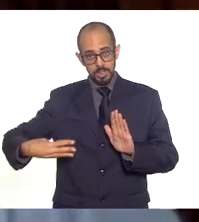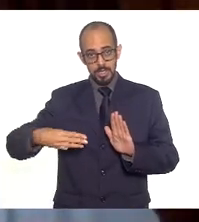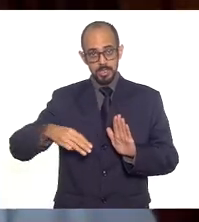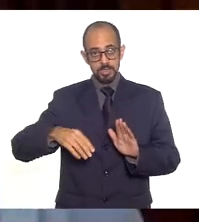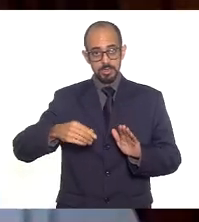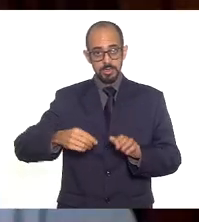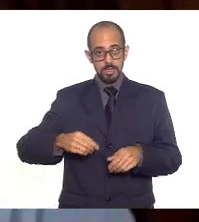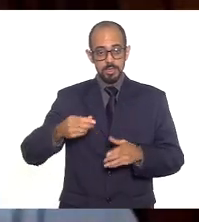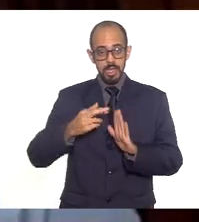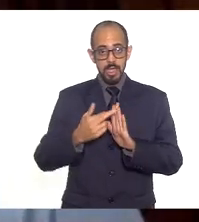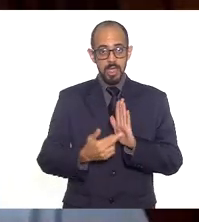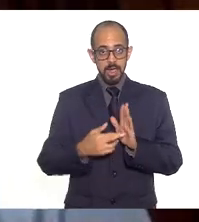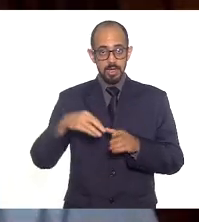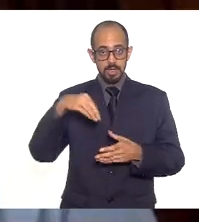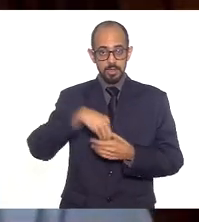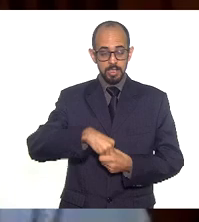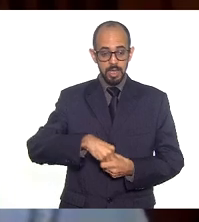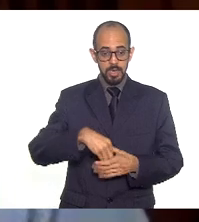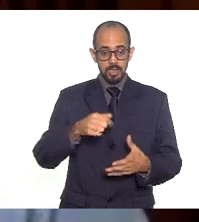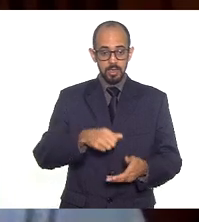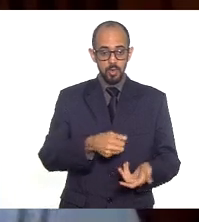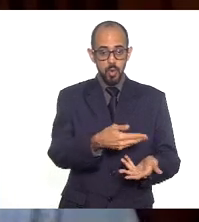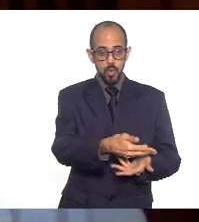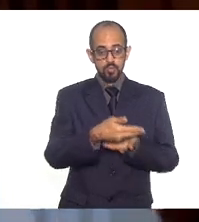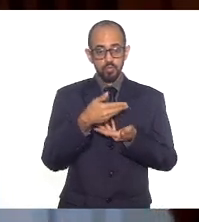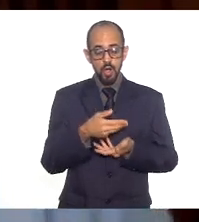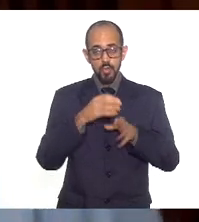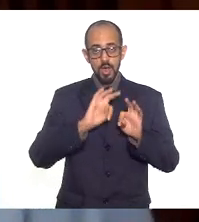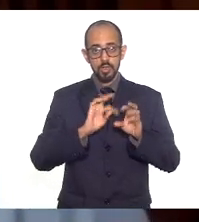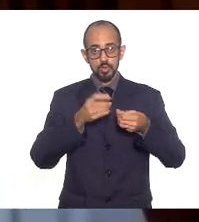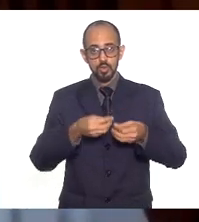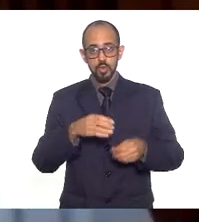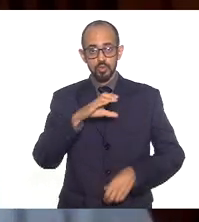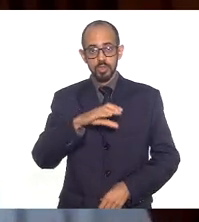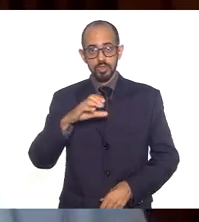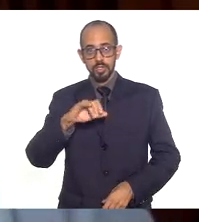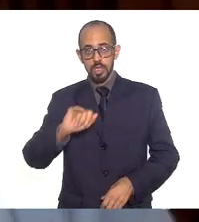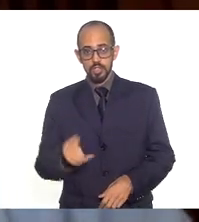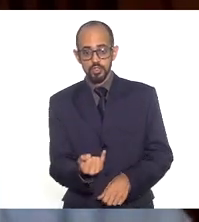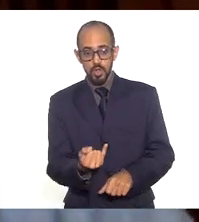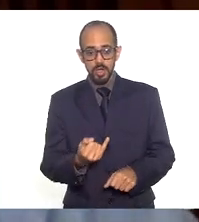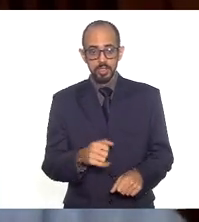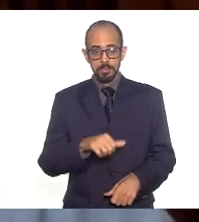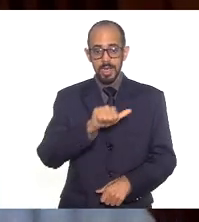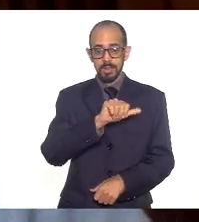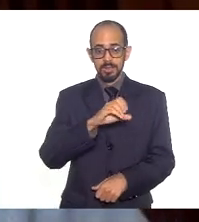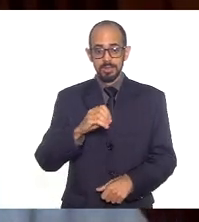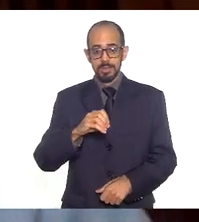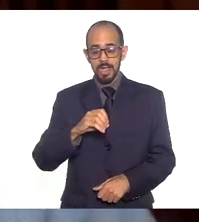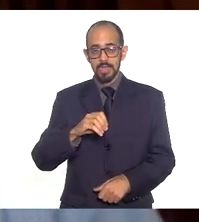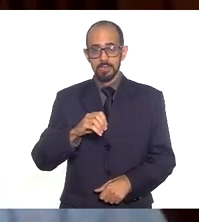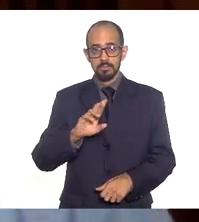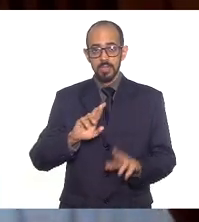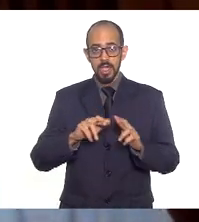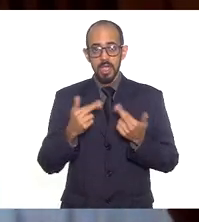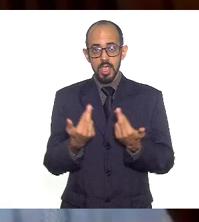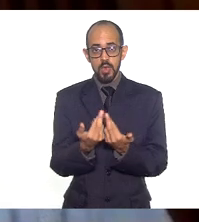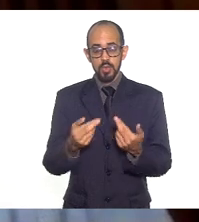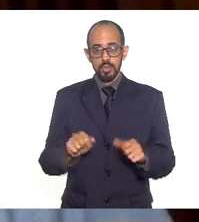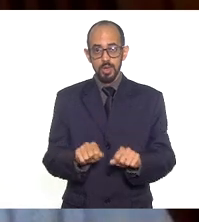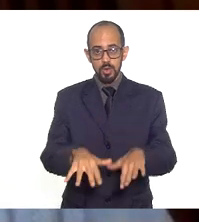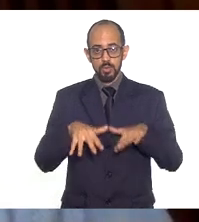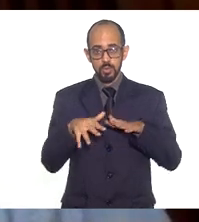deputados titulares, membros efetivos e suplentes da Comissão de Constituição e Justiça, para a 10ª reunião extraordinária remota, a ser